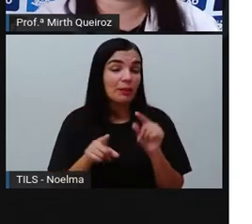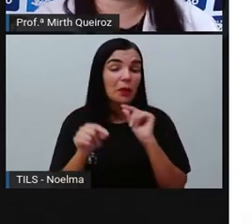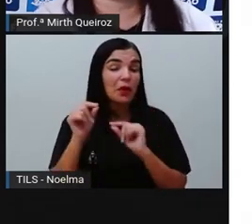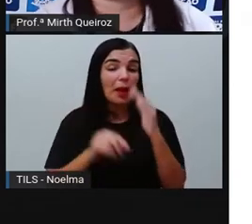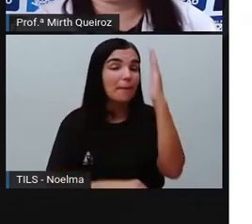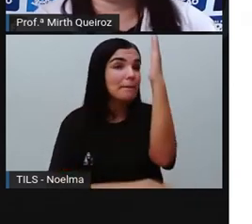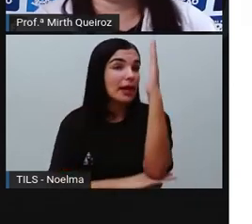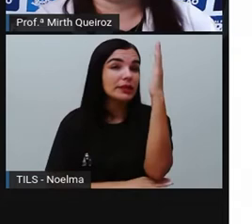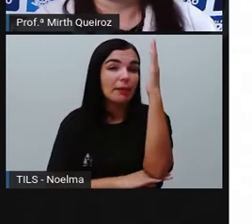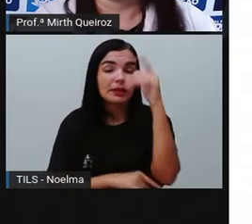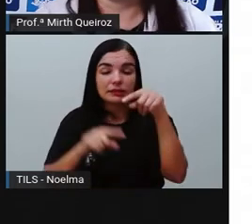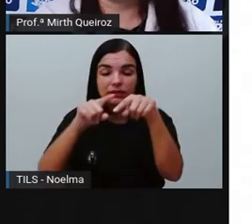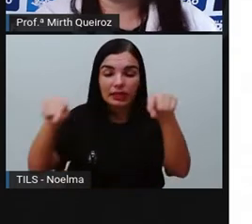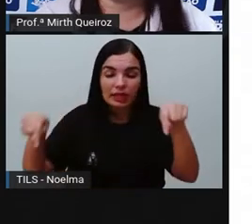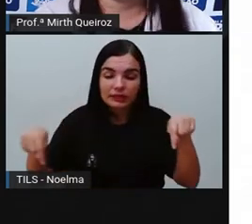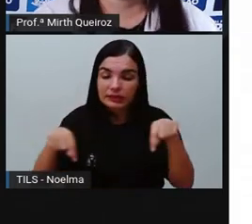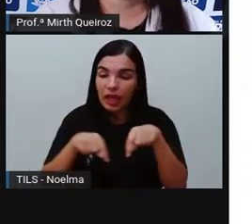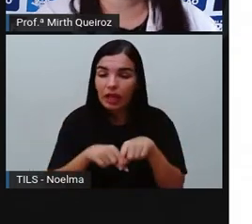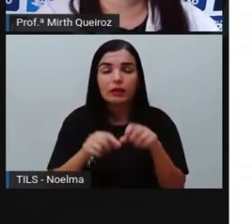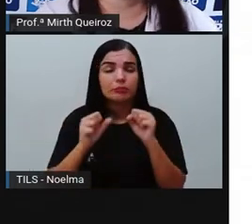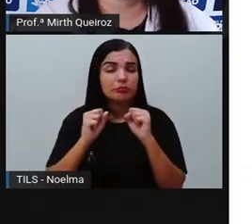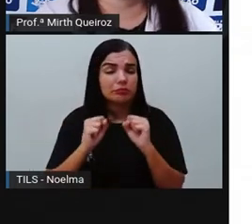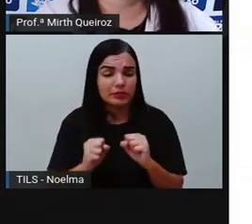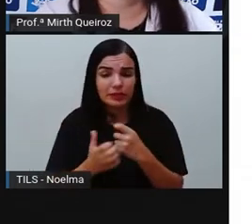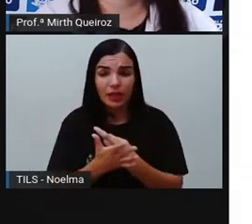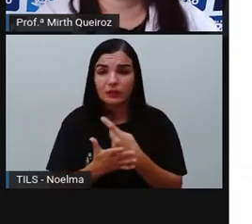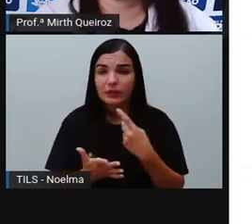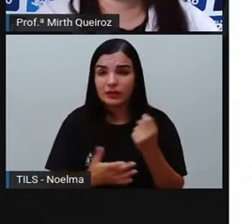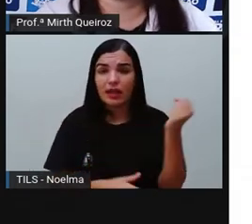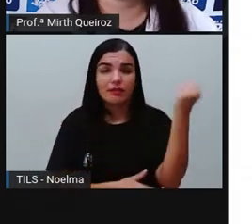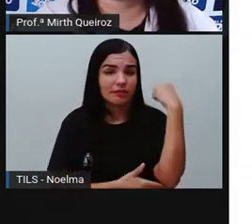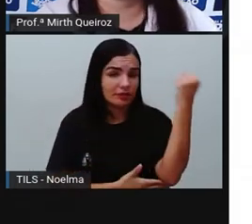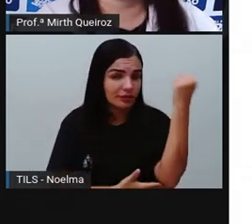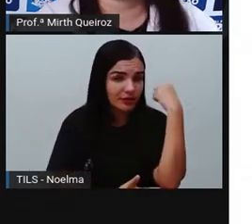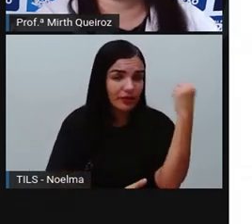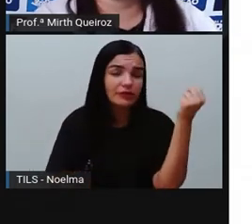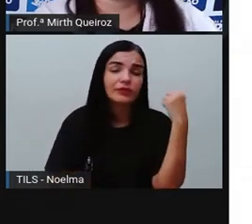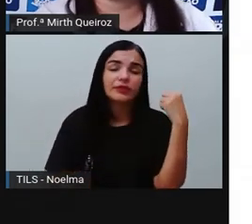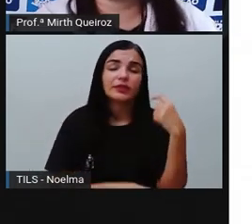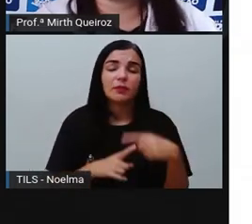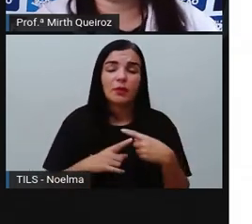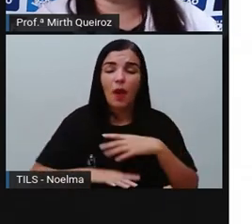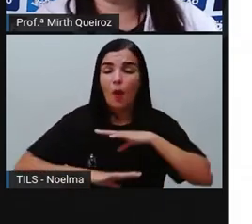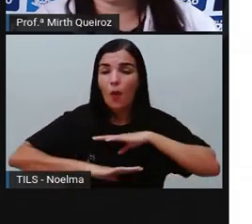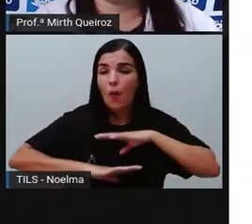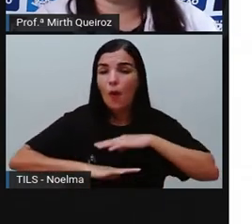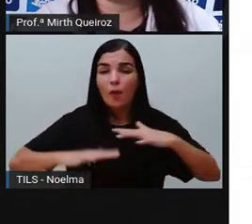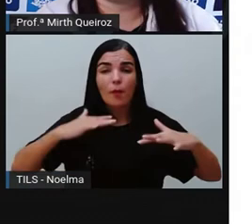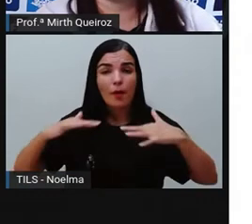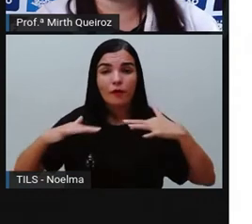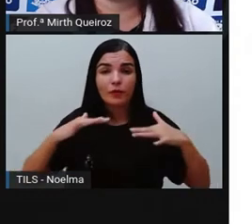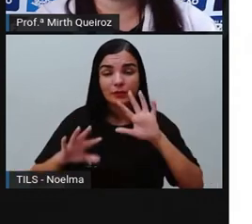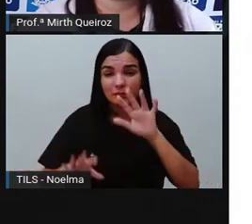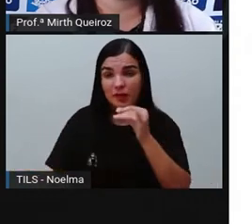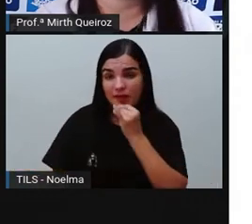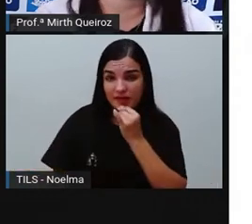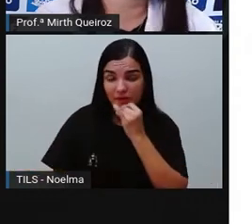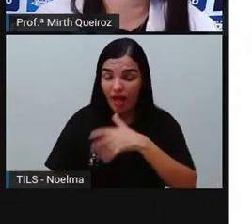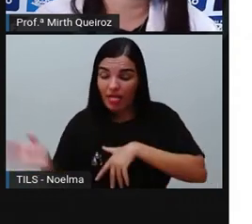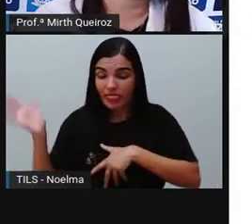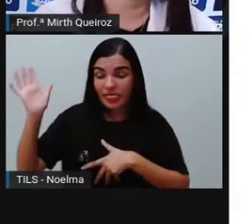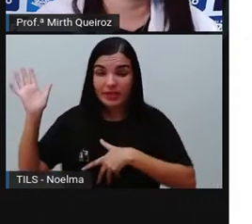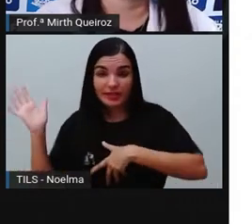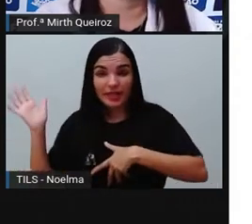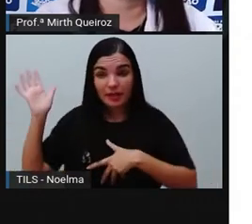dentro de uma sala, e que são consideradas atividades físicas por estar trabalhando o corpo. Por exemplo, a dança. É possível se fazer